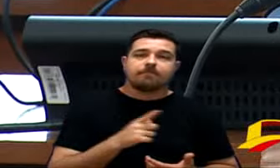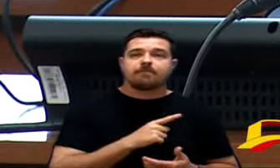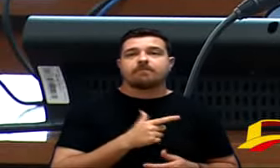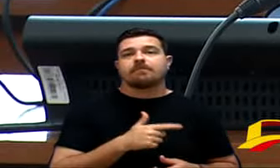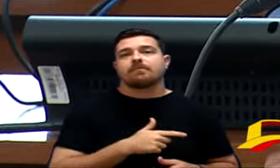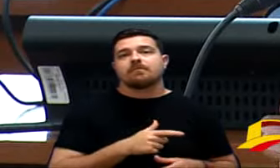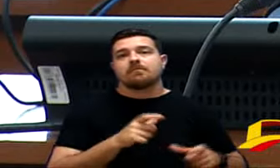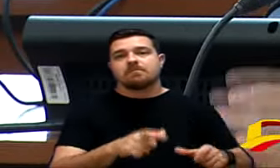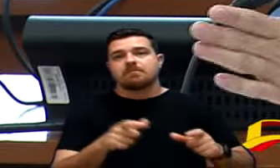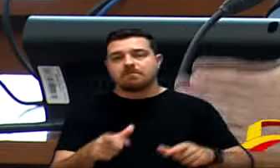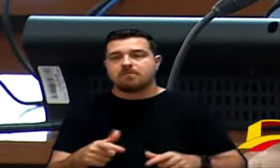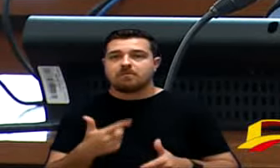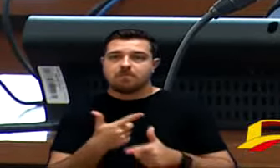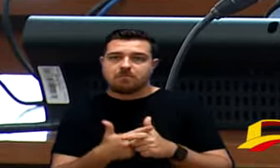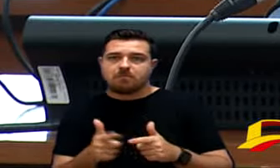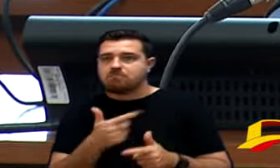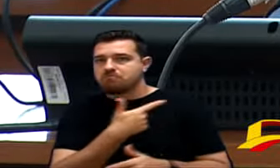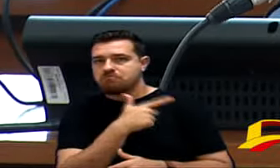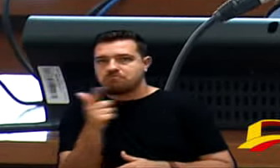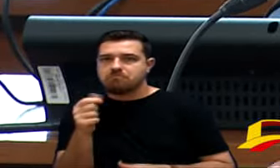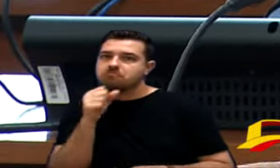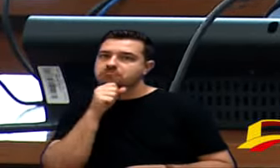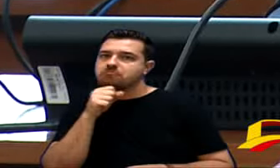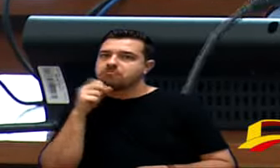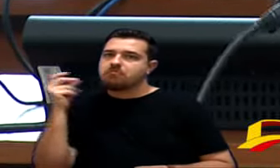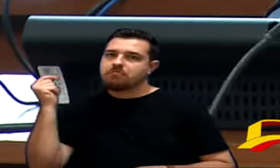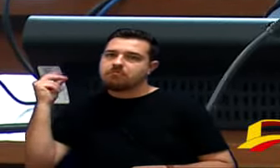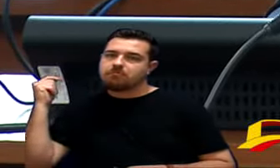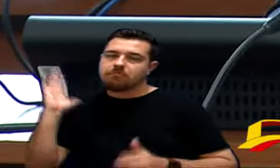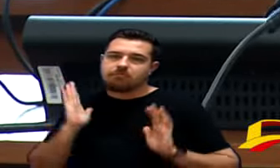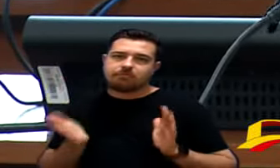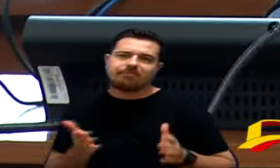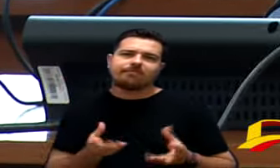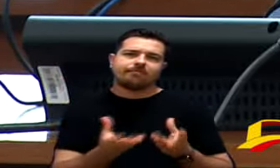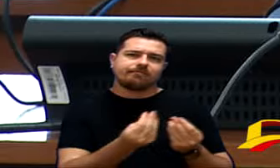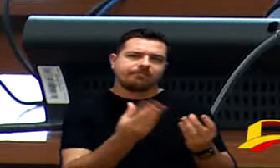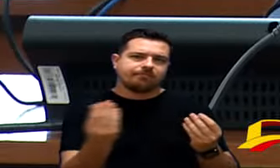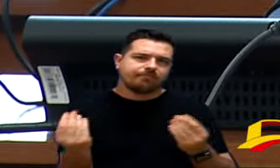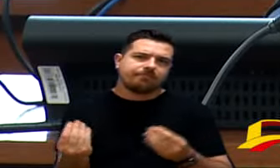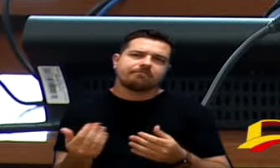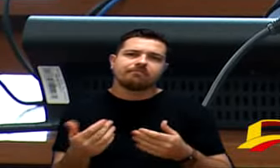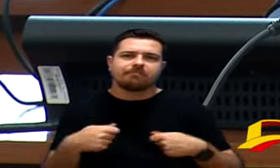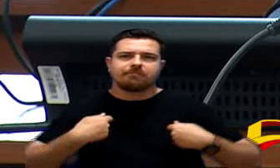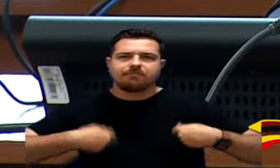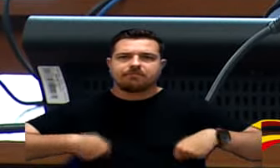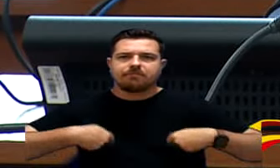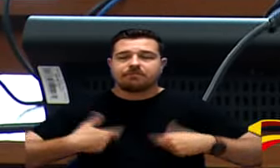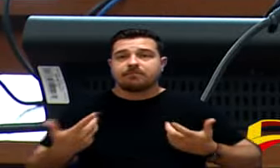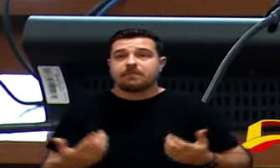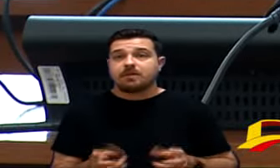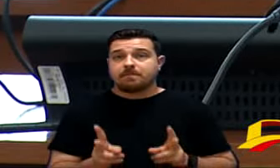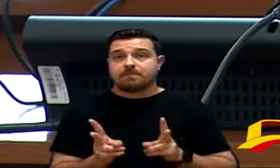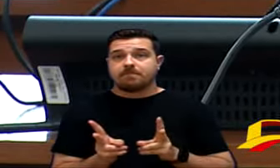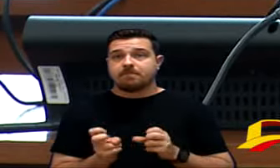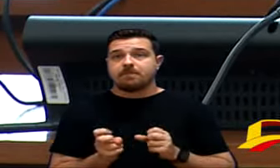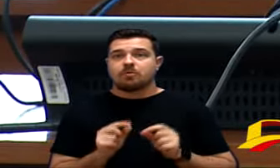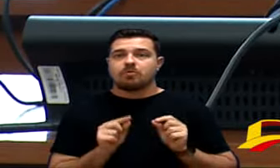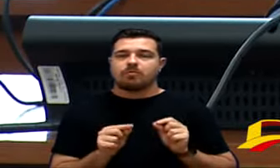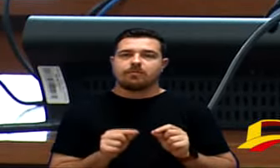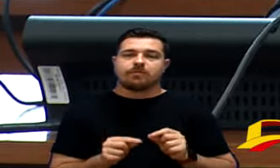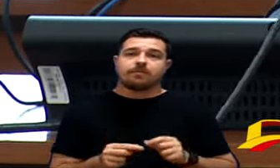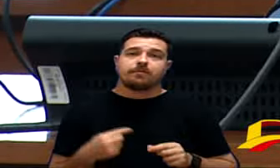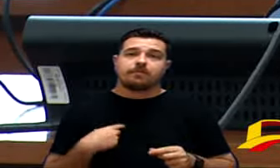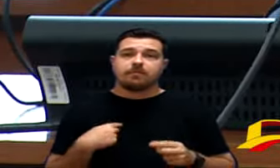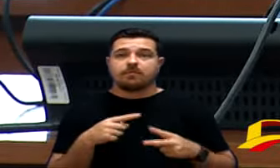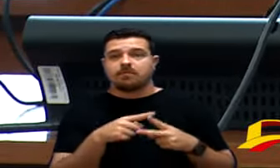já uma problemática né antiga então assim as demandas são muitas mas eu percebo que então seria